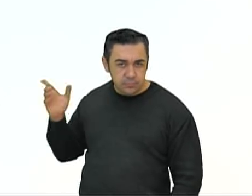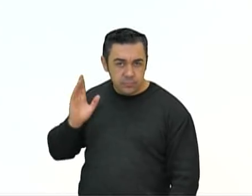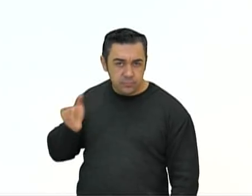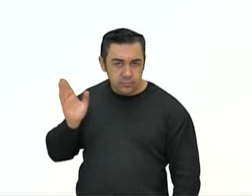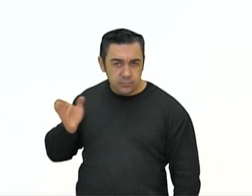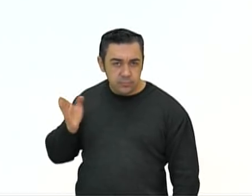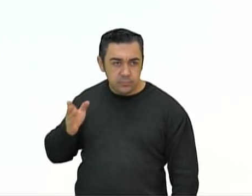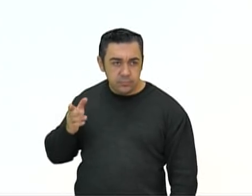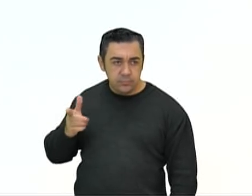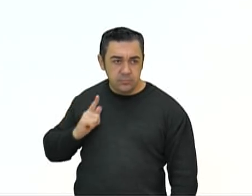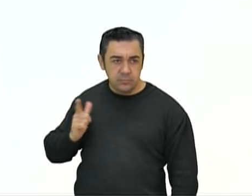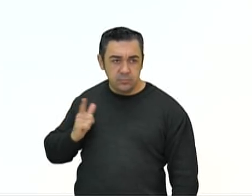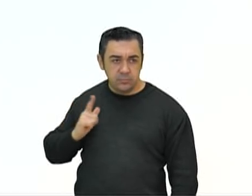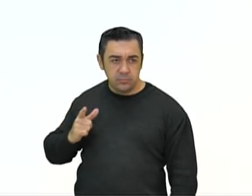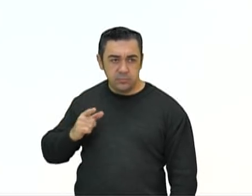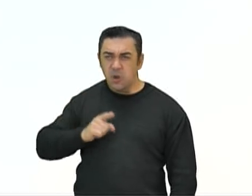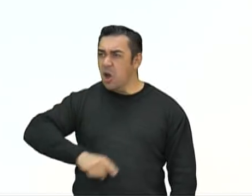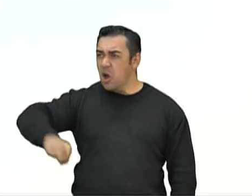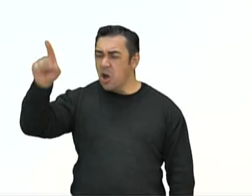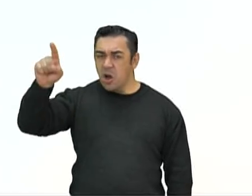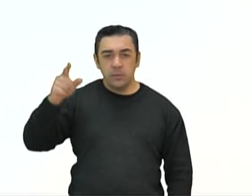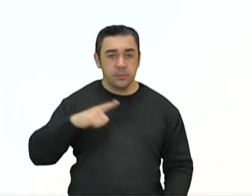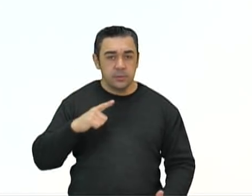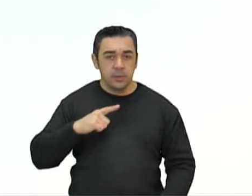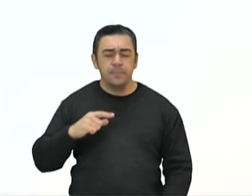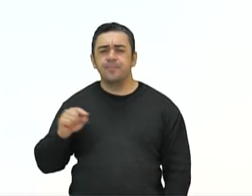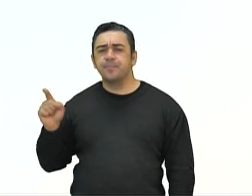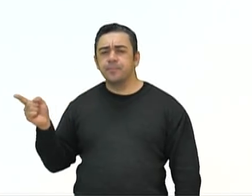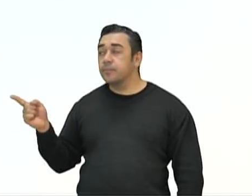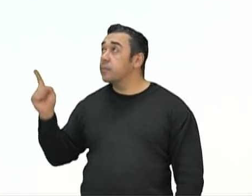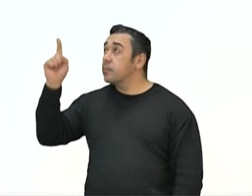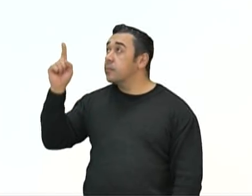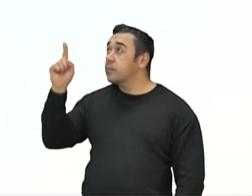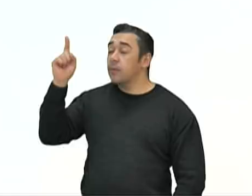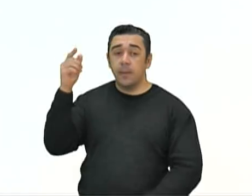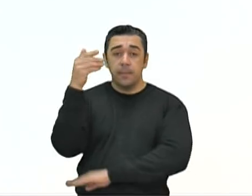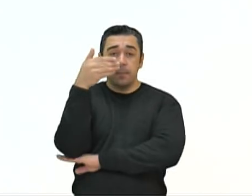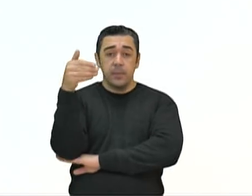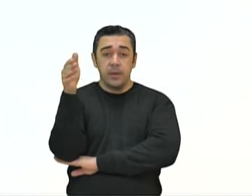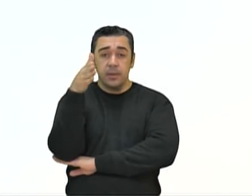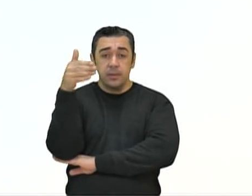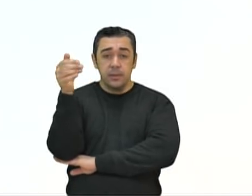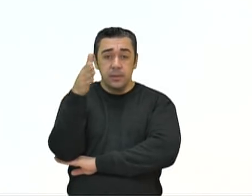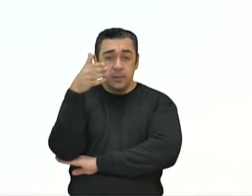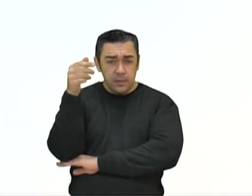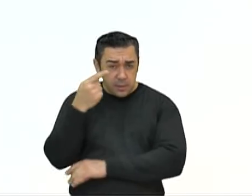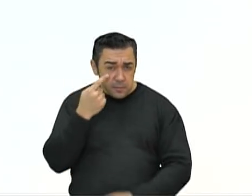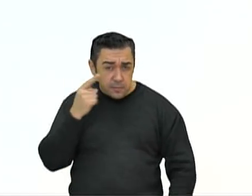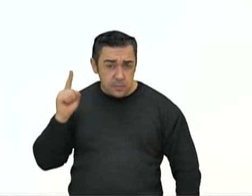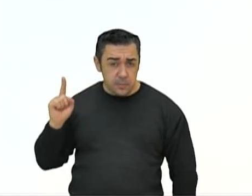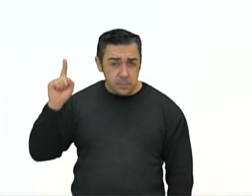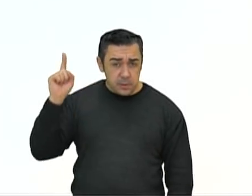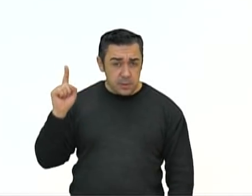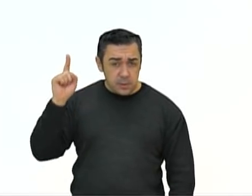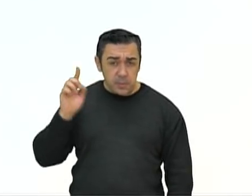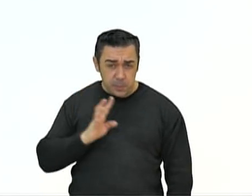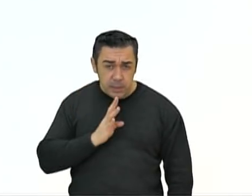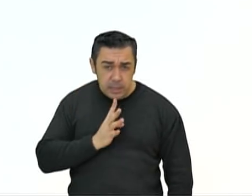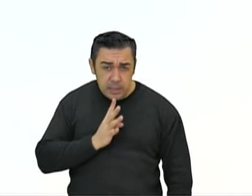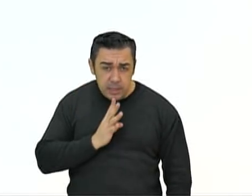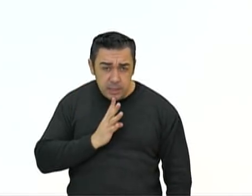é com algumas expressões. E essa bandeira do lado direito da tua TV? Você já viu ela